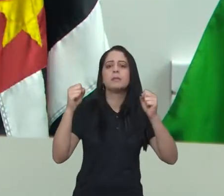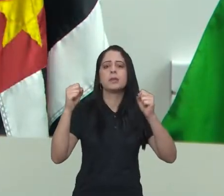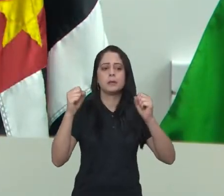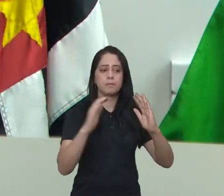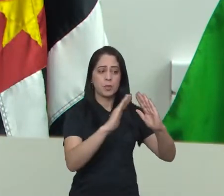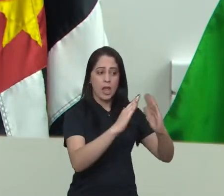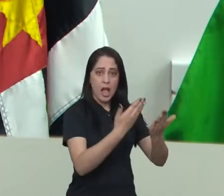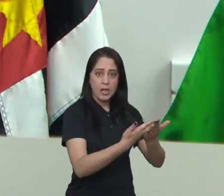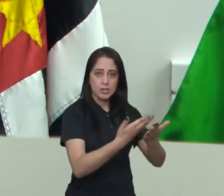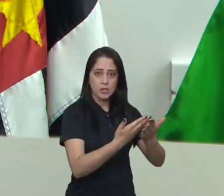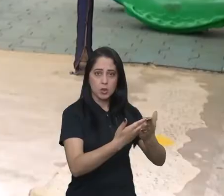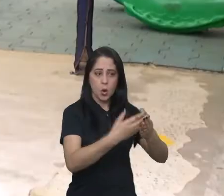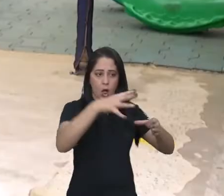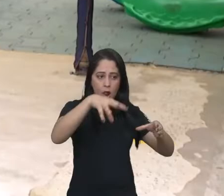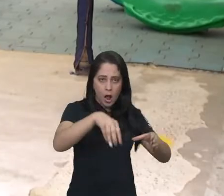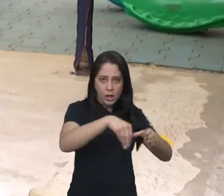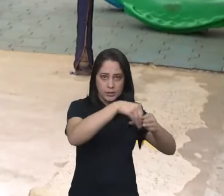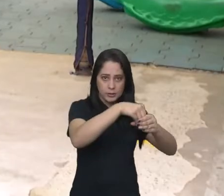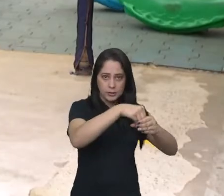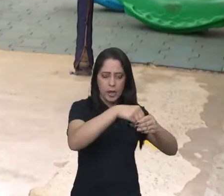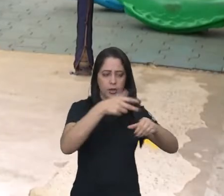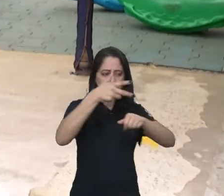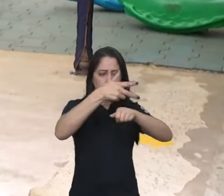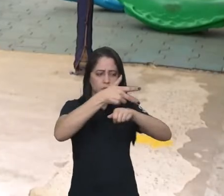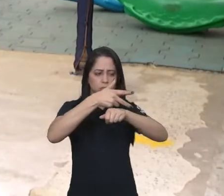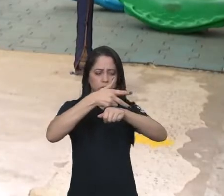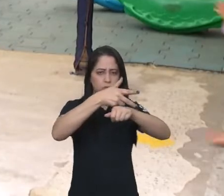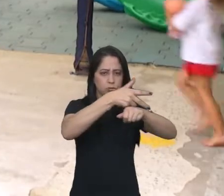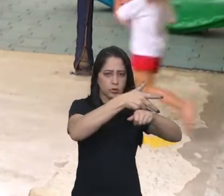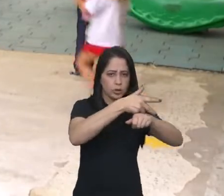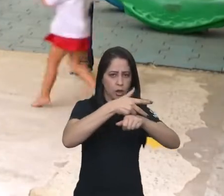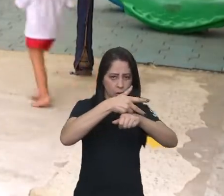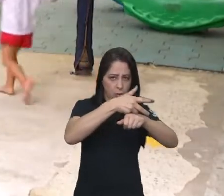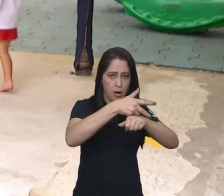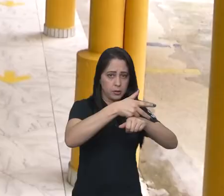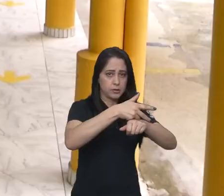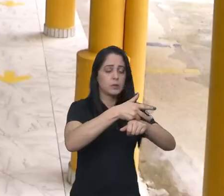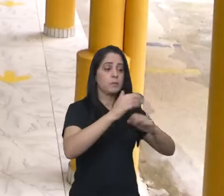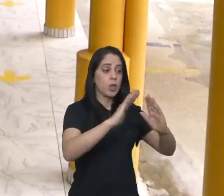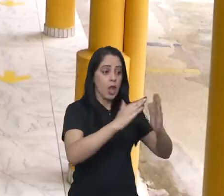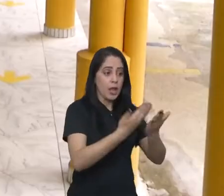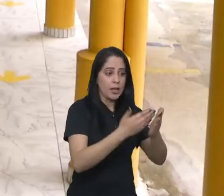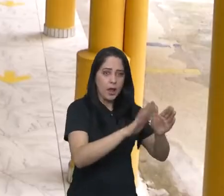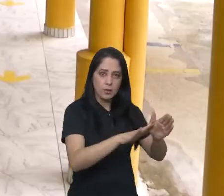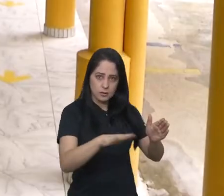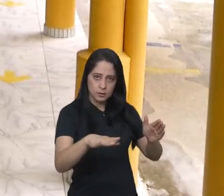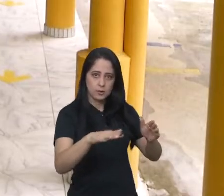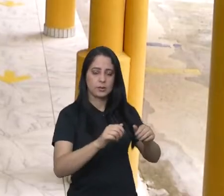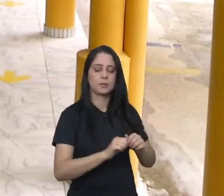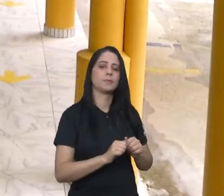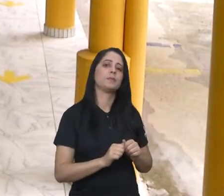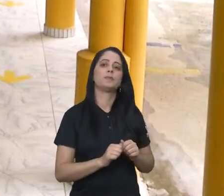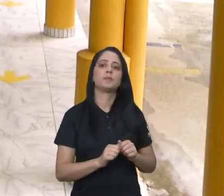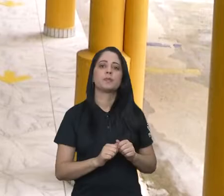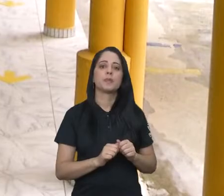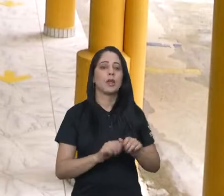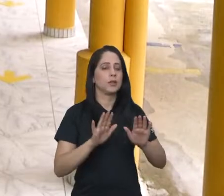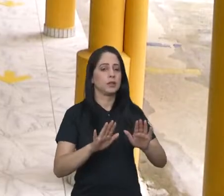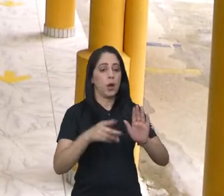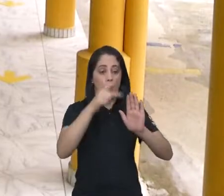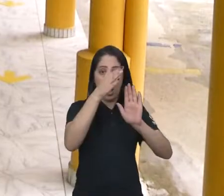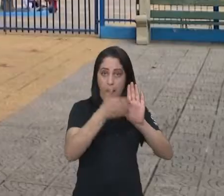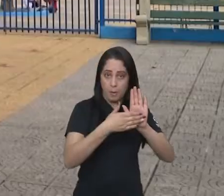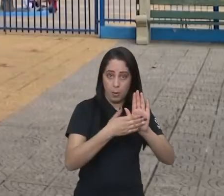vereador Marcão da Academia, que autoriza a instalação de câmeras de segurança nas pré-escolas e creches